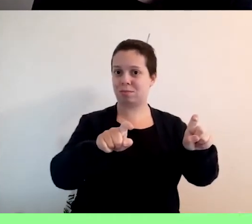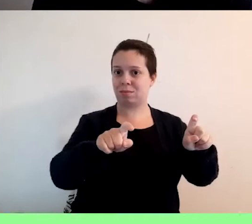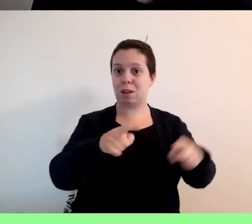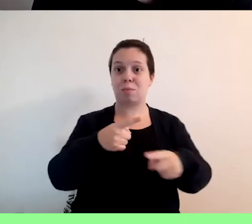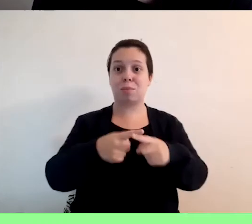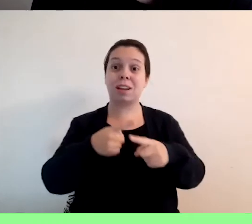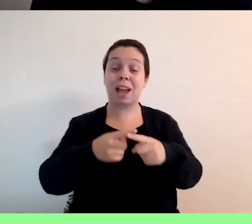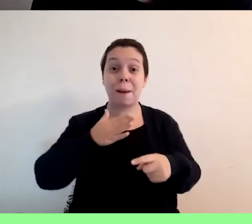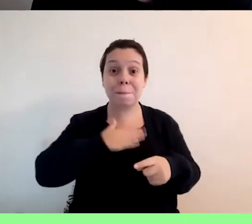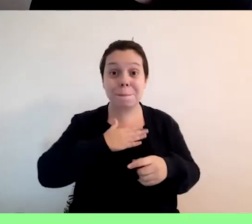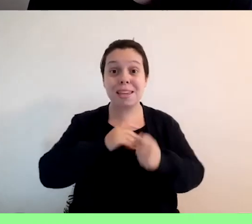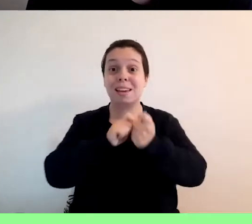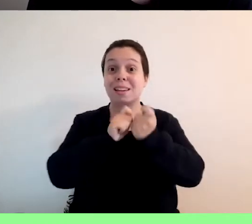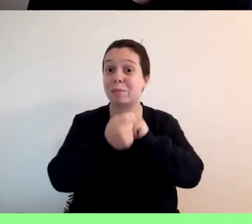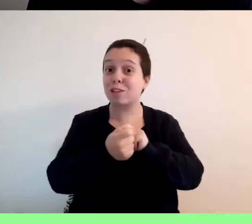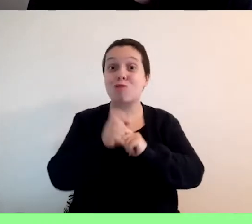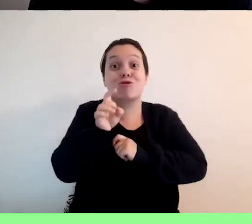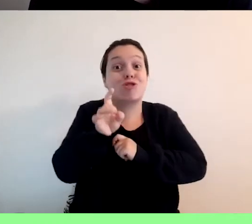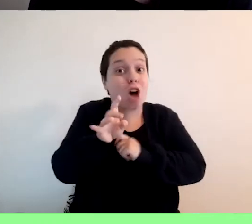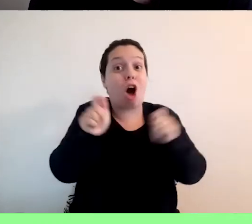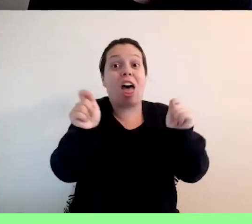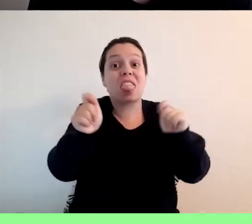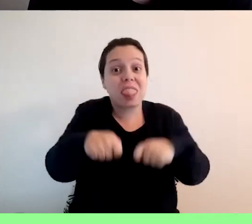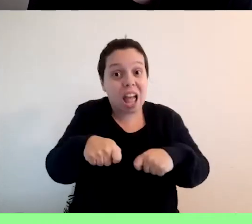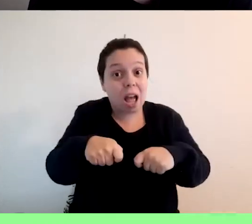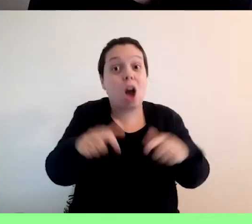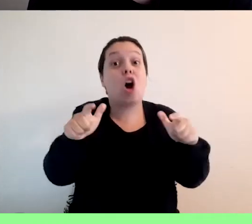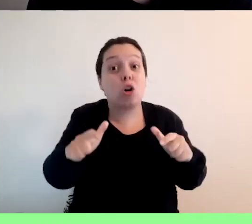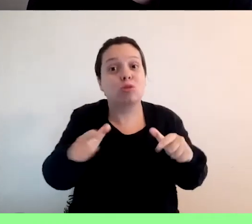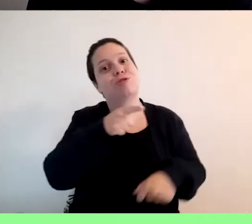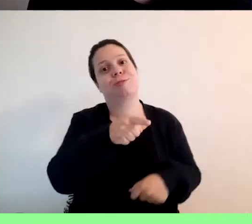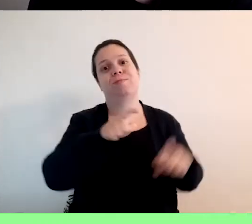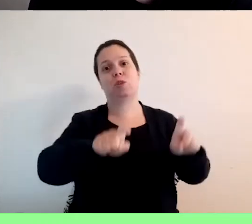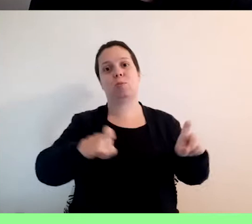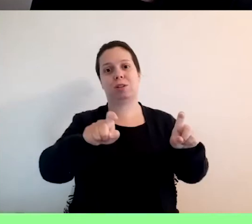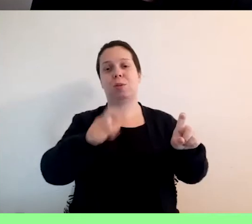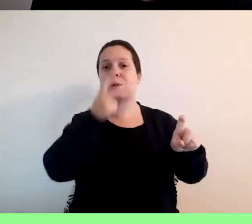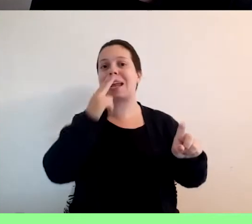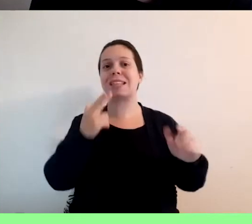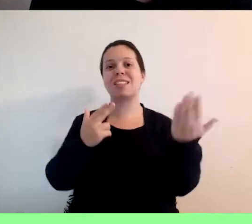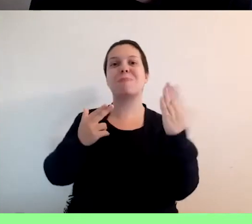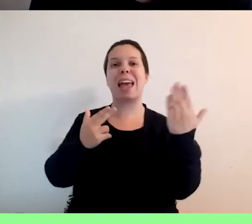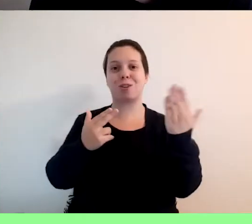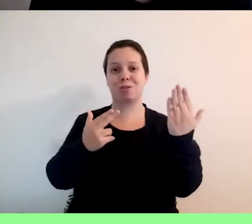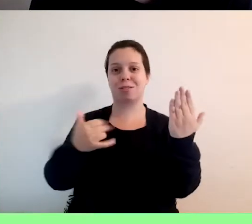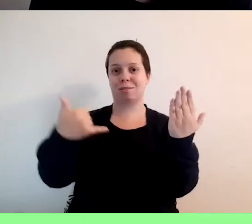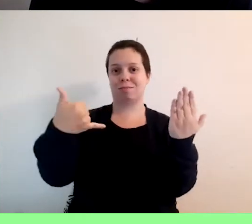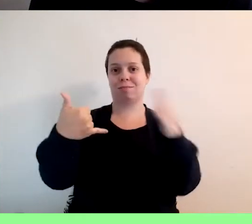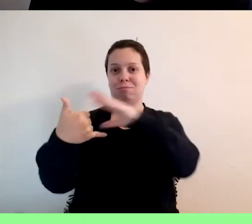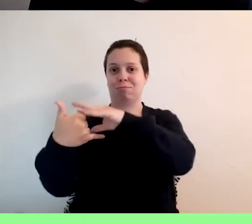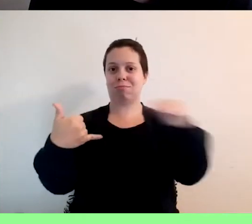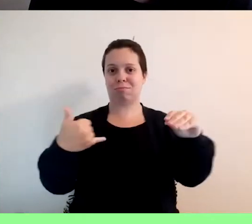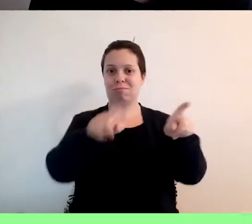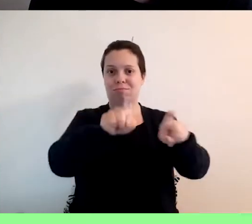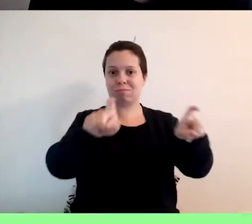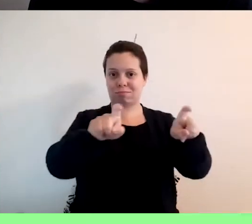só funciona no computador, né? Então eu espelho a tela do celular no computador e esse programa